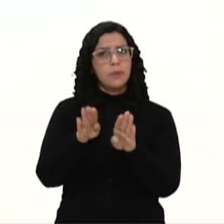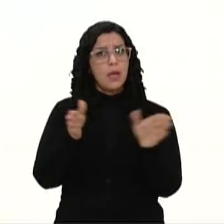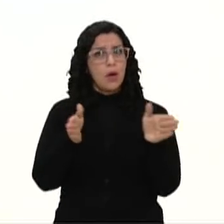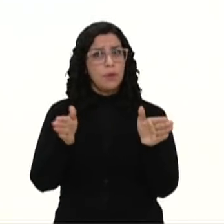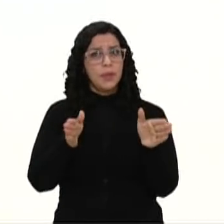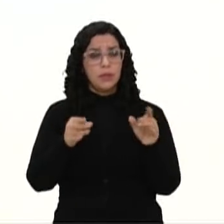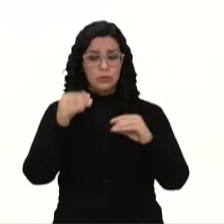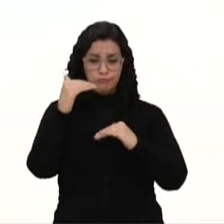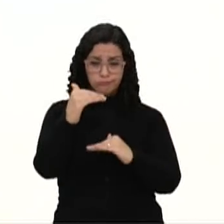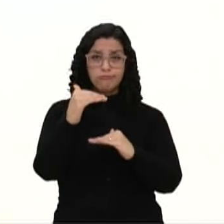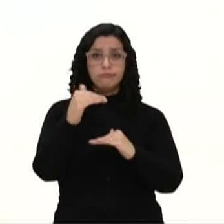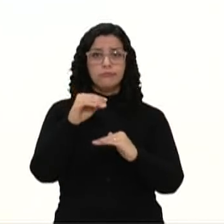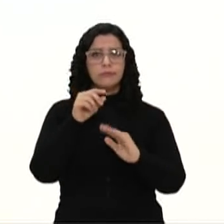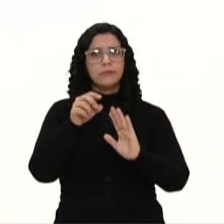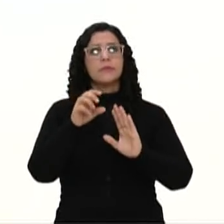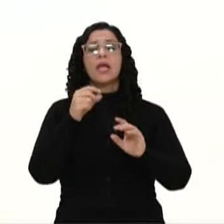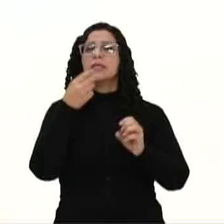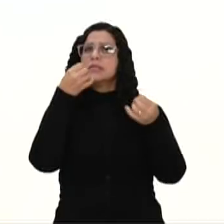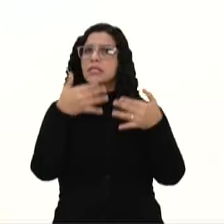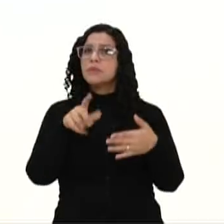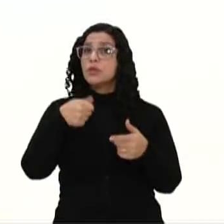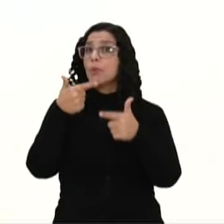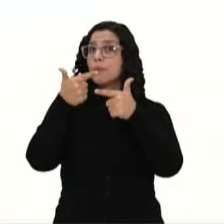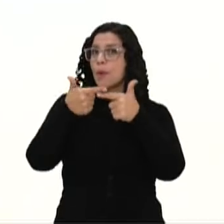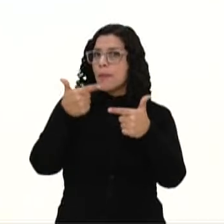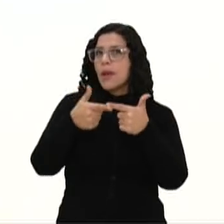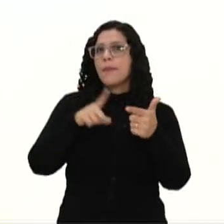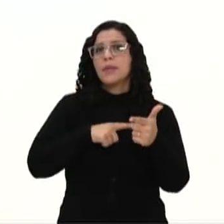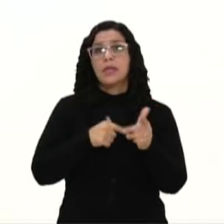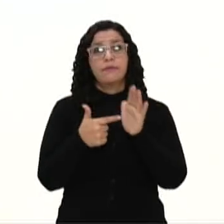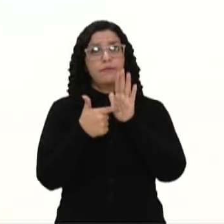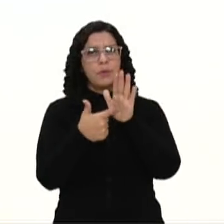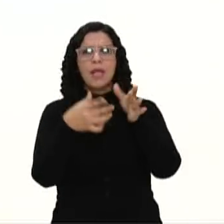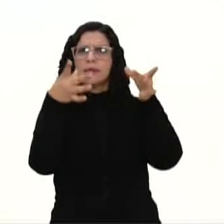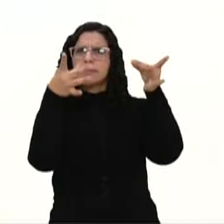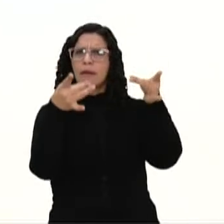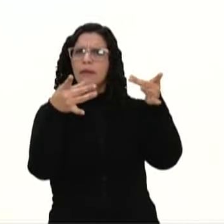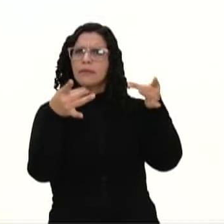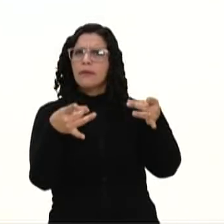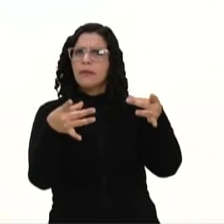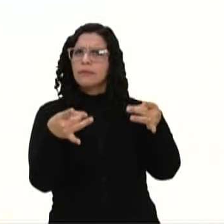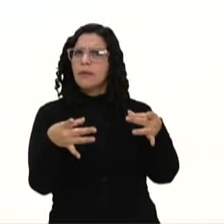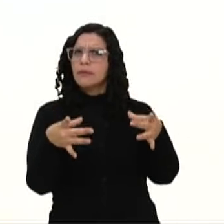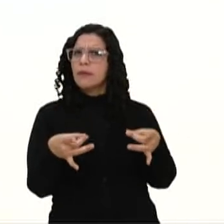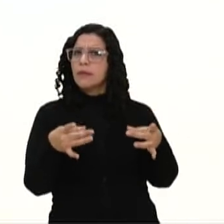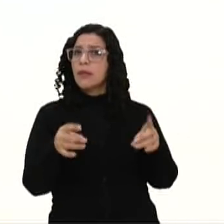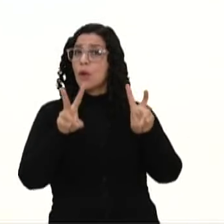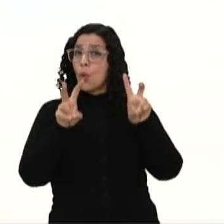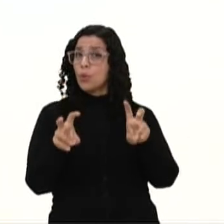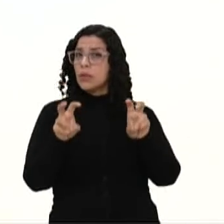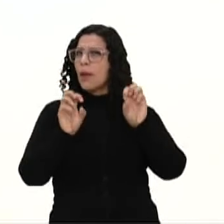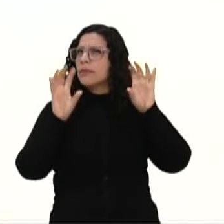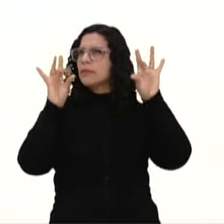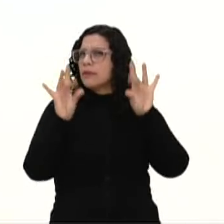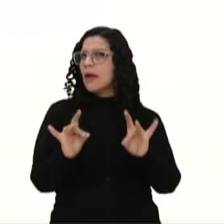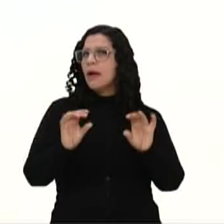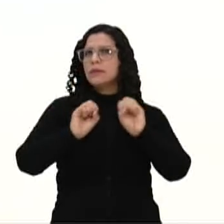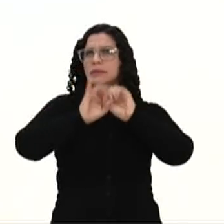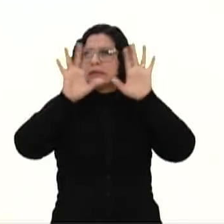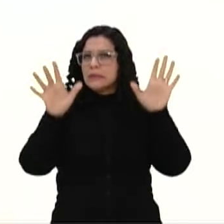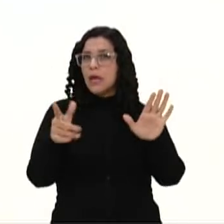da carta que o emissor fala sobre a problemática, discorrendo acerca do que ele quer deixar claro de uma